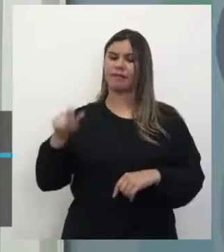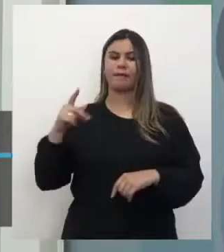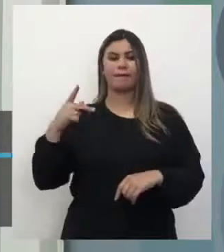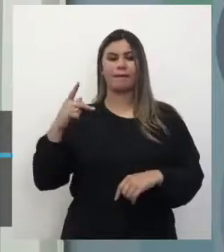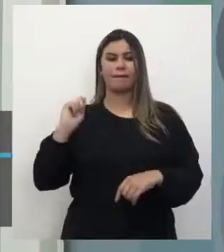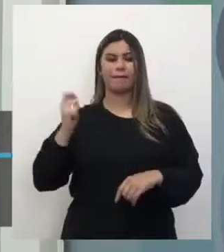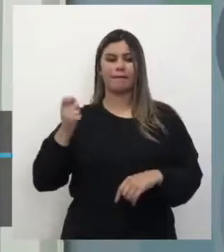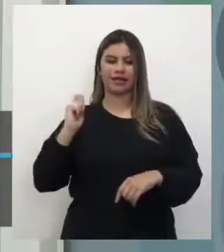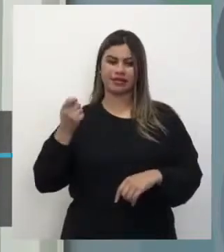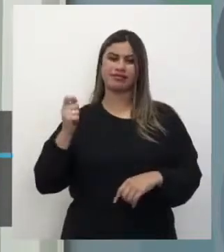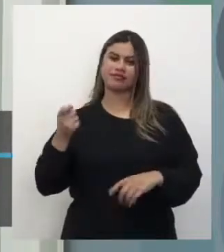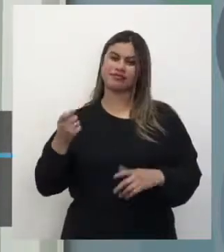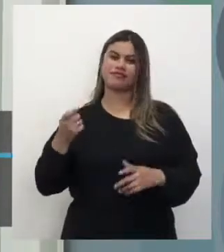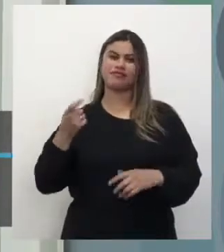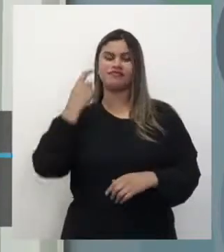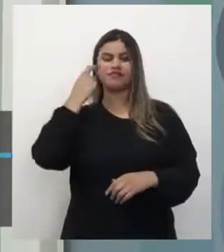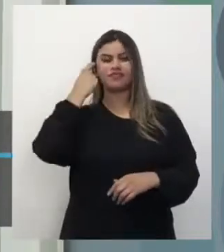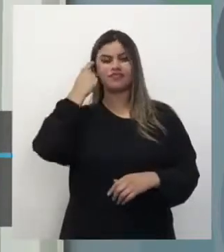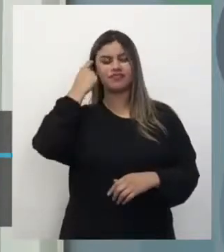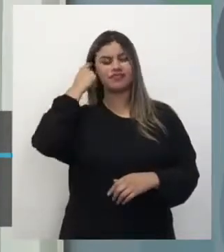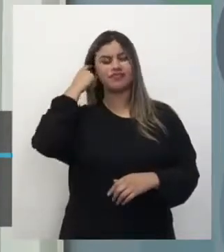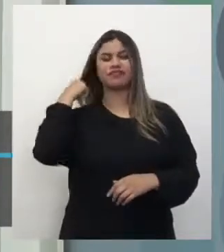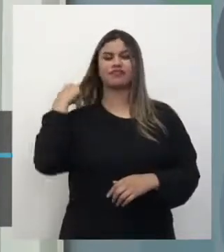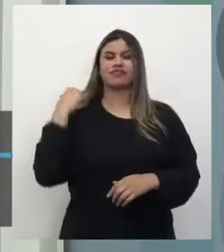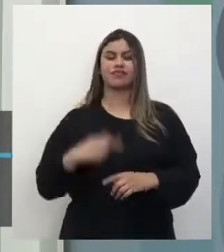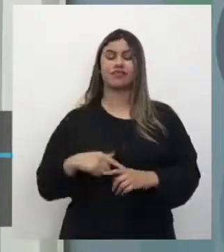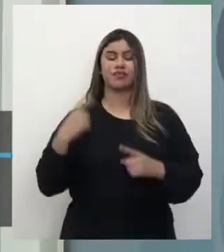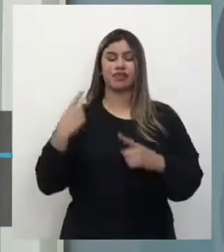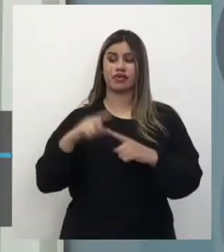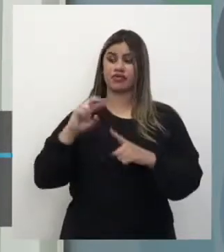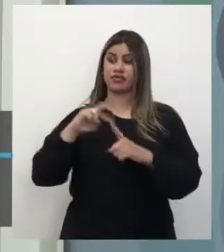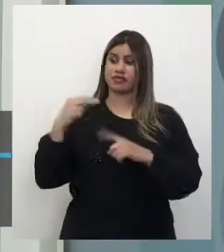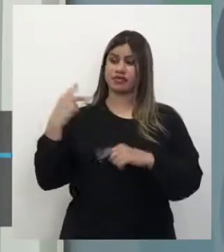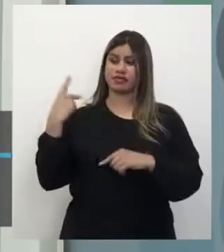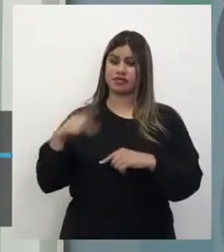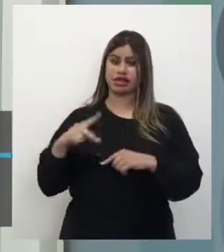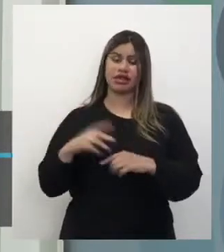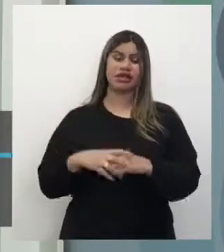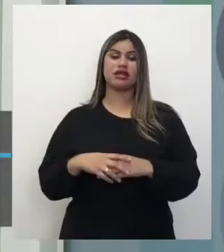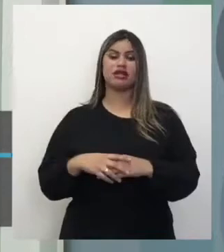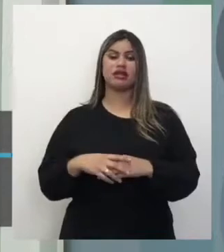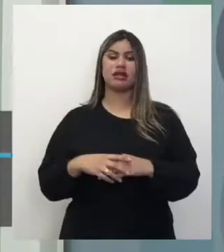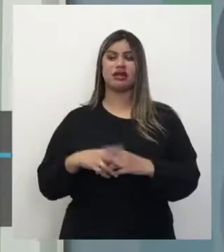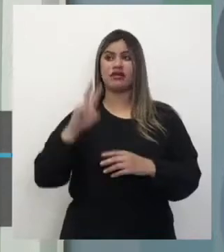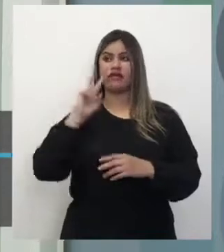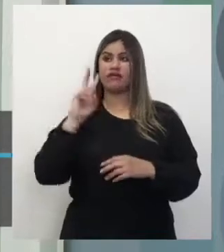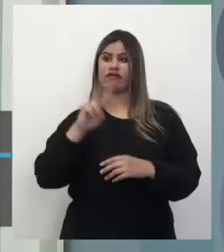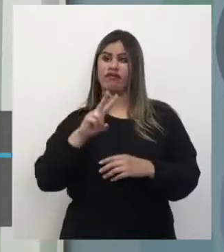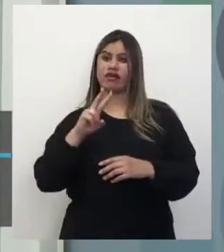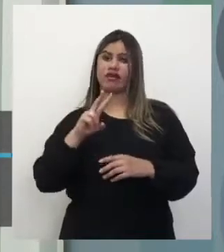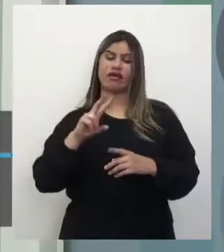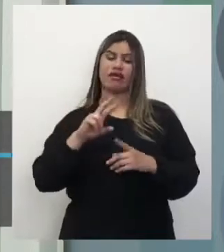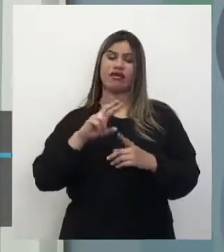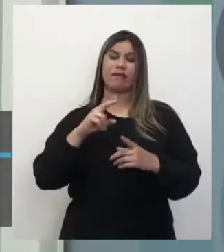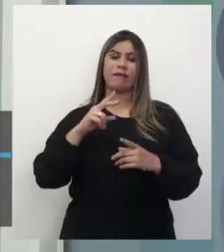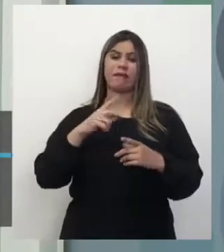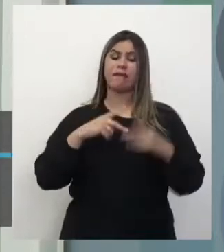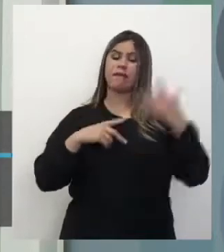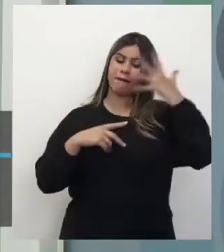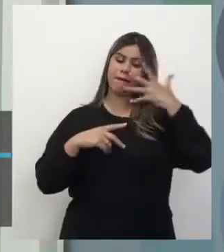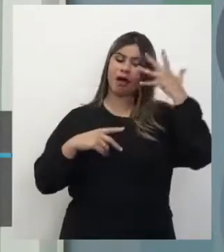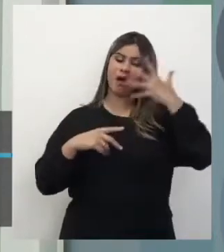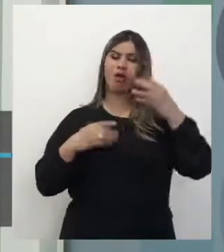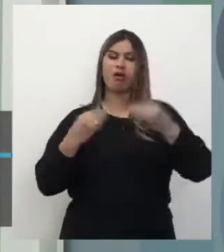conheço mais, através dessa fala, o Pedro, a visão dele, a forma como ele enxerga o Paulo, o que ele pensa do Paulo, os interesses